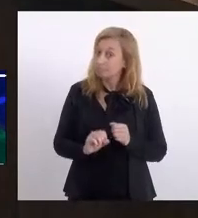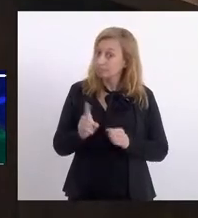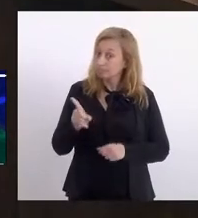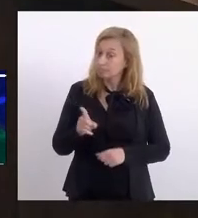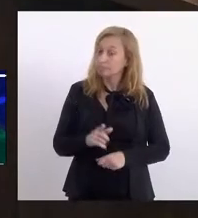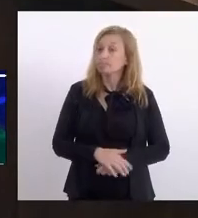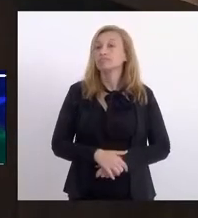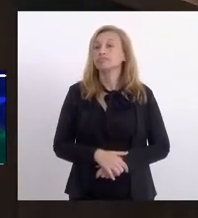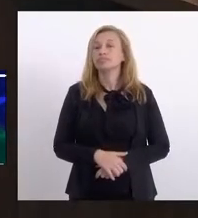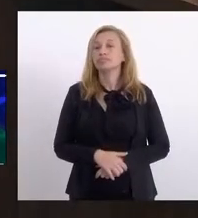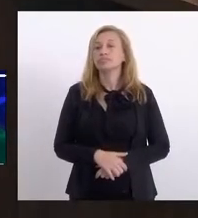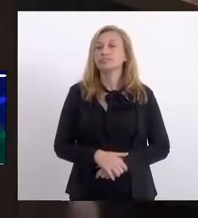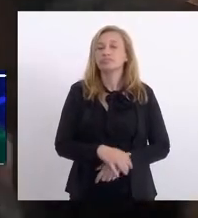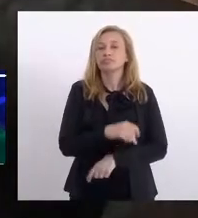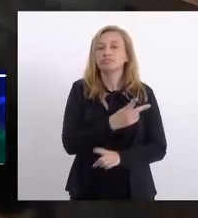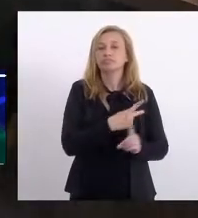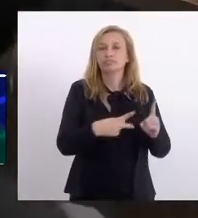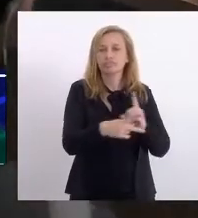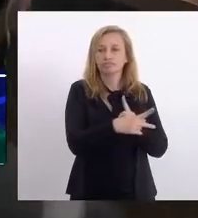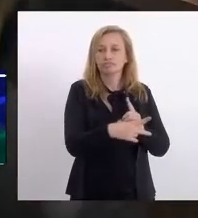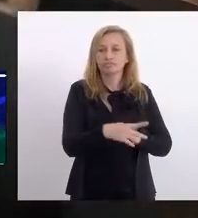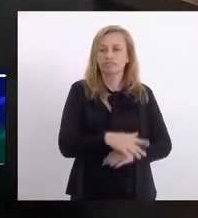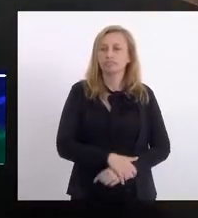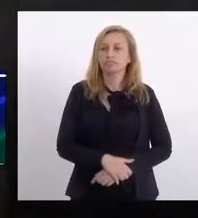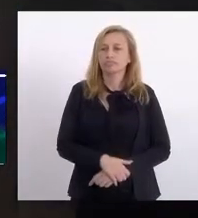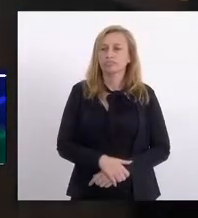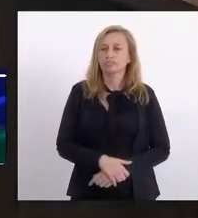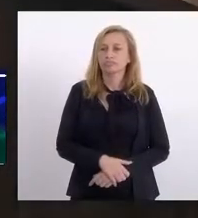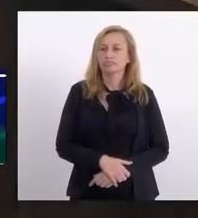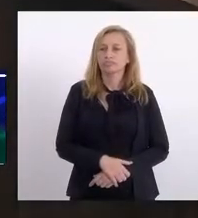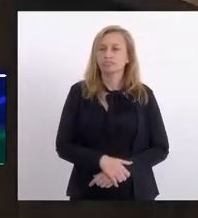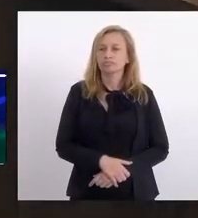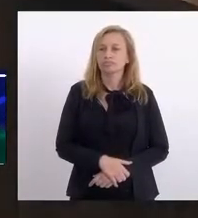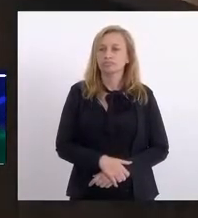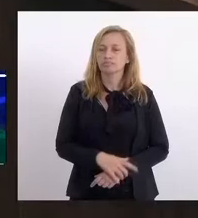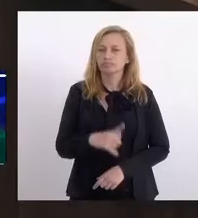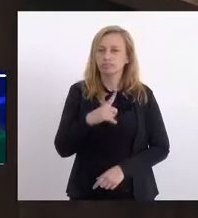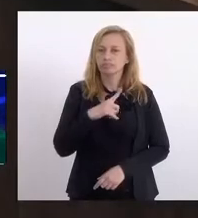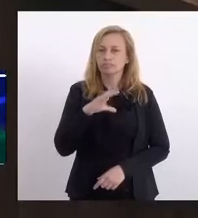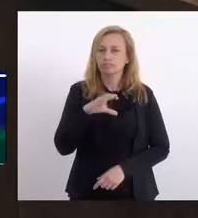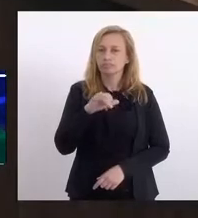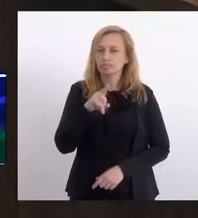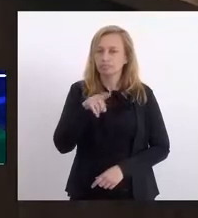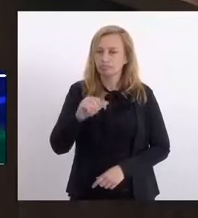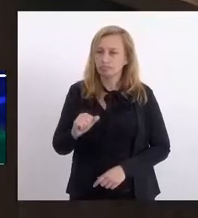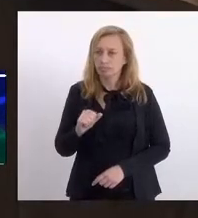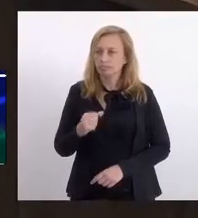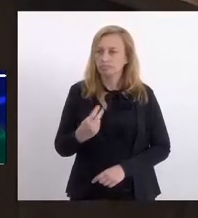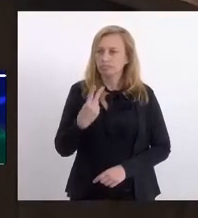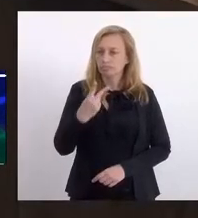se ele fizer isso, o Rio Previdência, que tem o caixa de